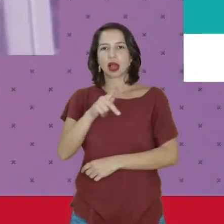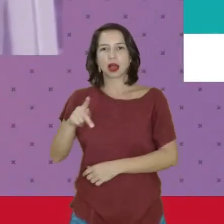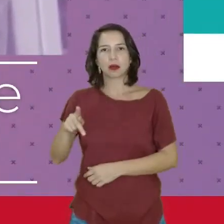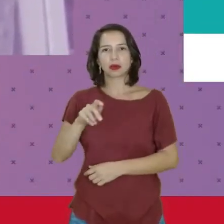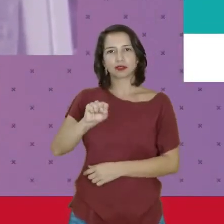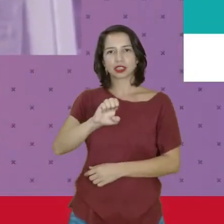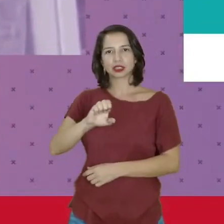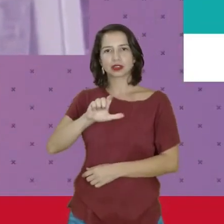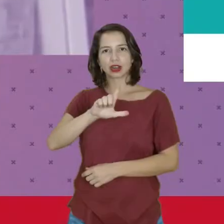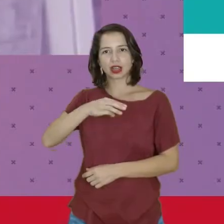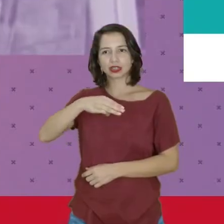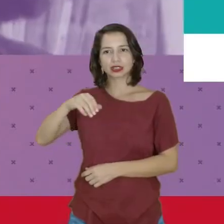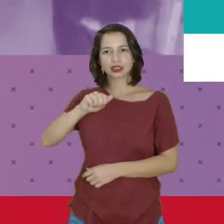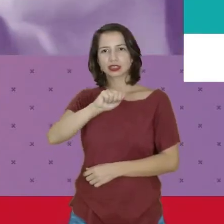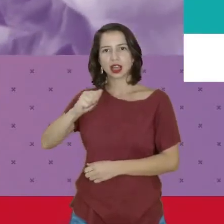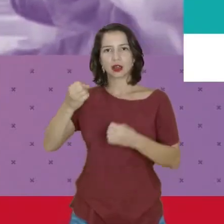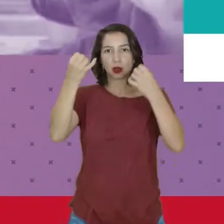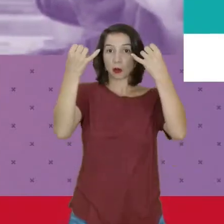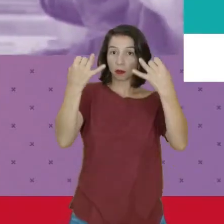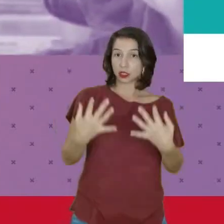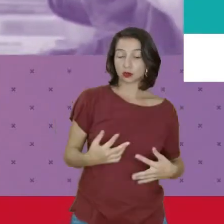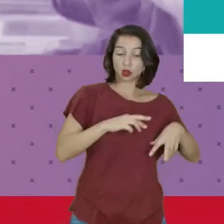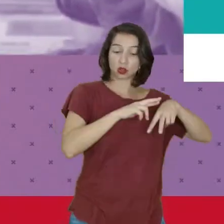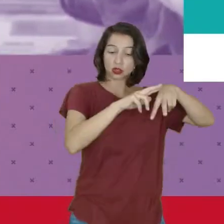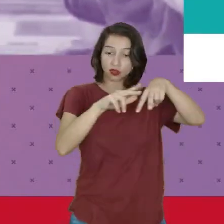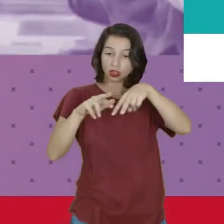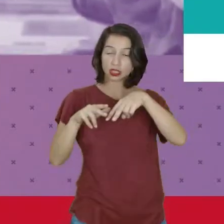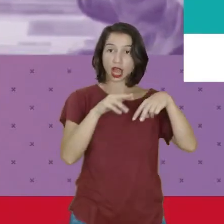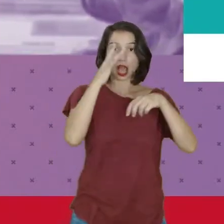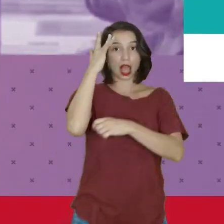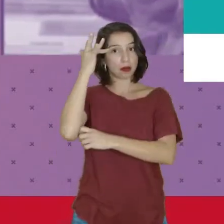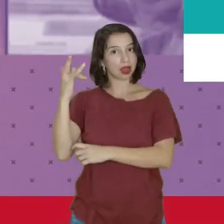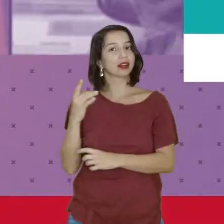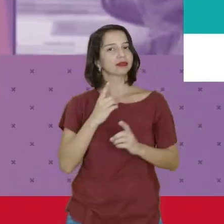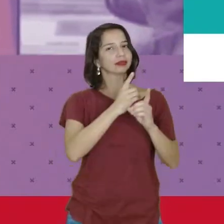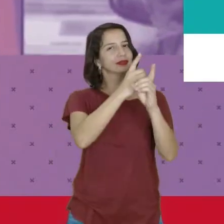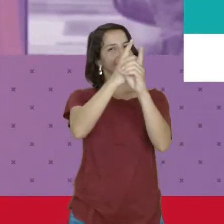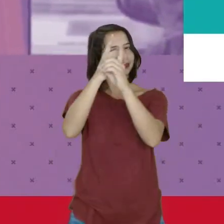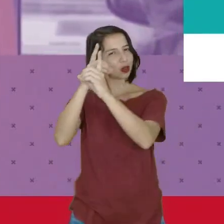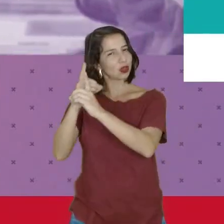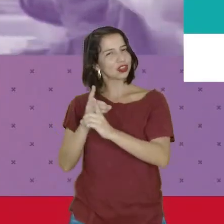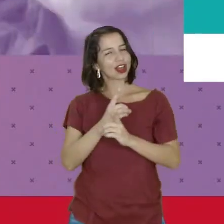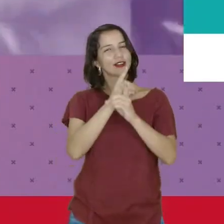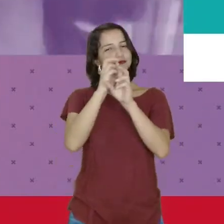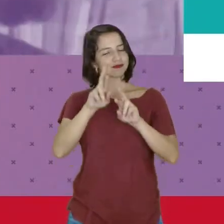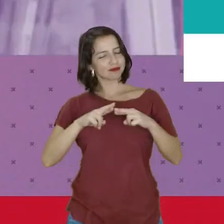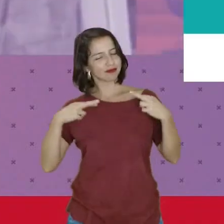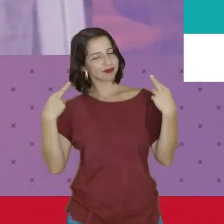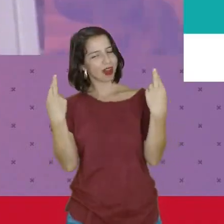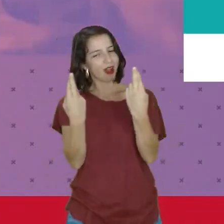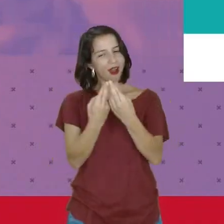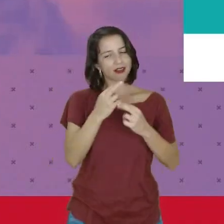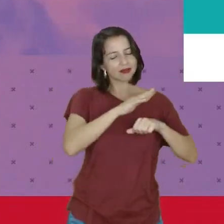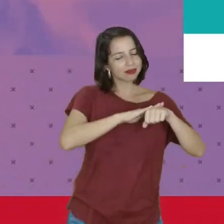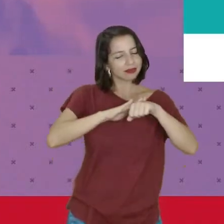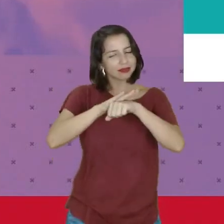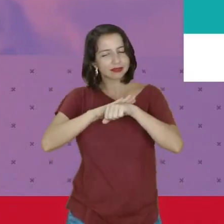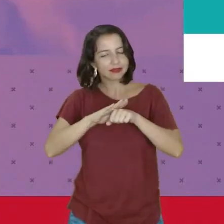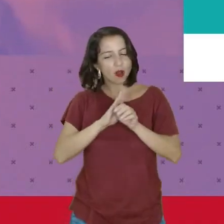às diversidades e aos direitos humanos. Amanhã nos encontraremos para uma roda de conversa que irá aprofundar ainda mais esta